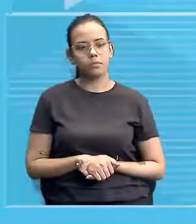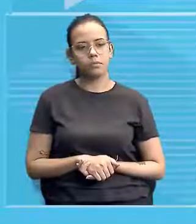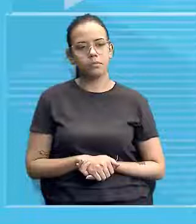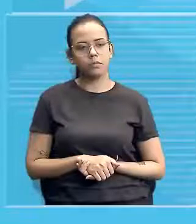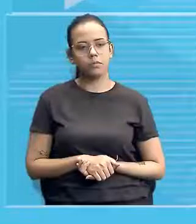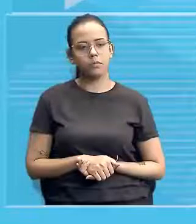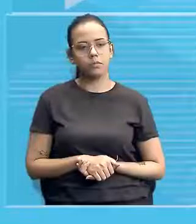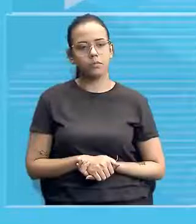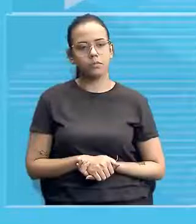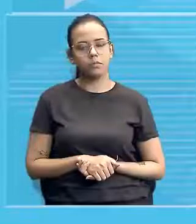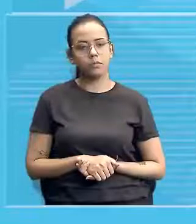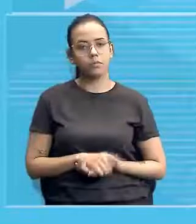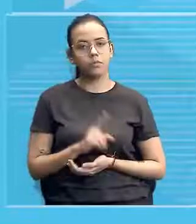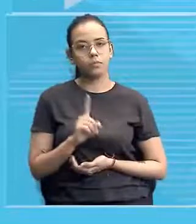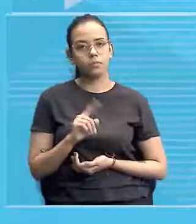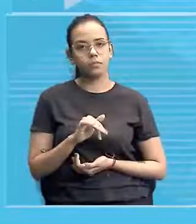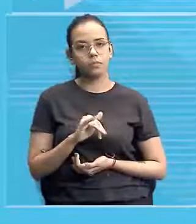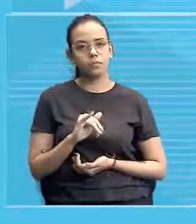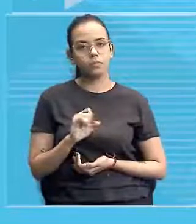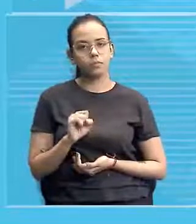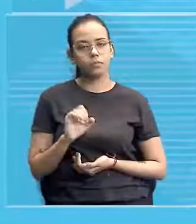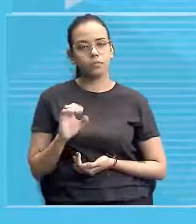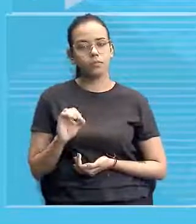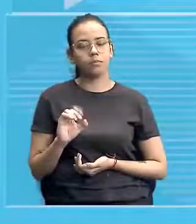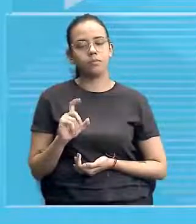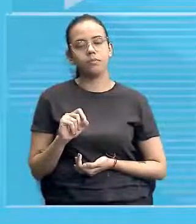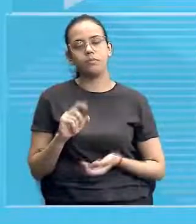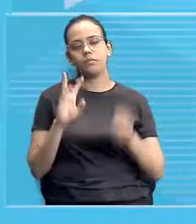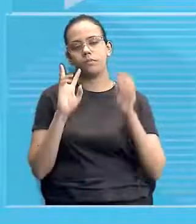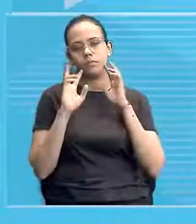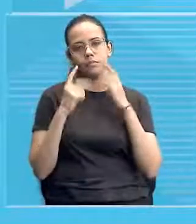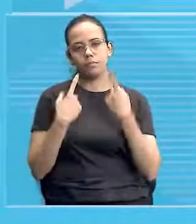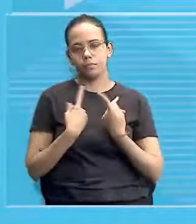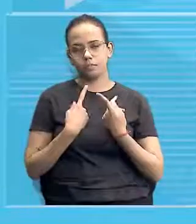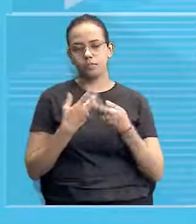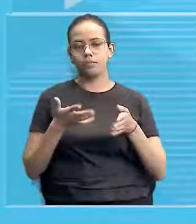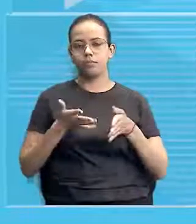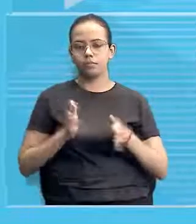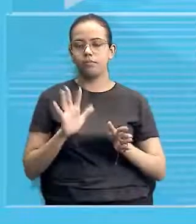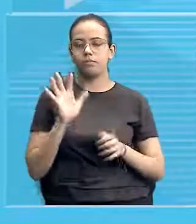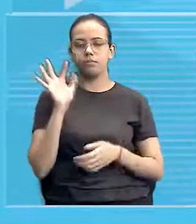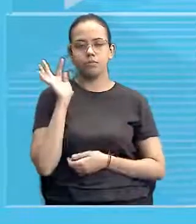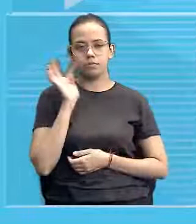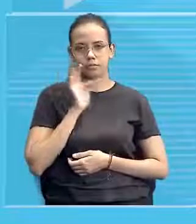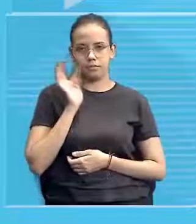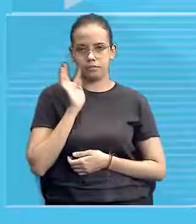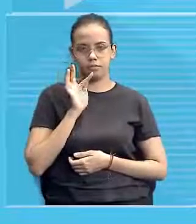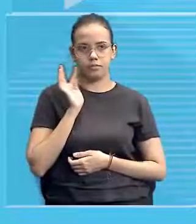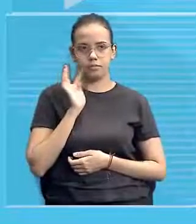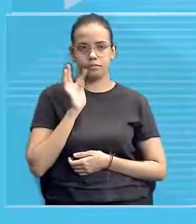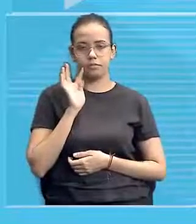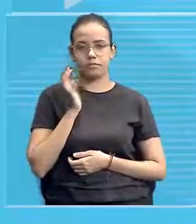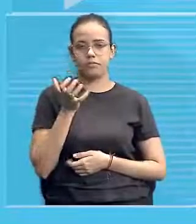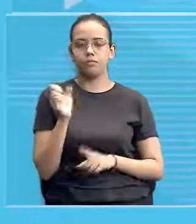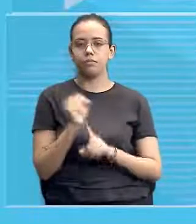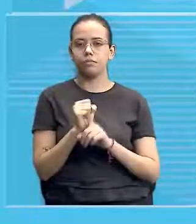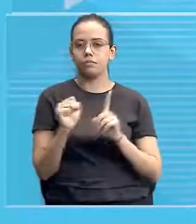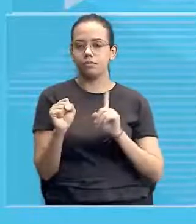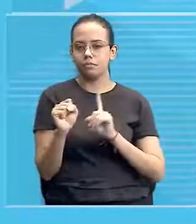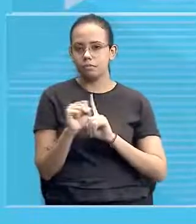É isso. Aquele ser humano nasceu fêmea, o que é que a